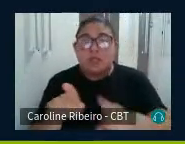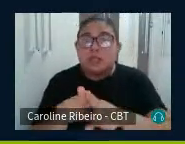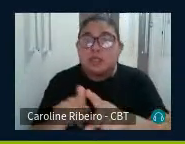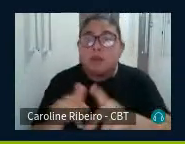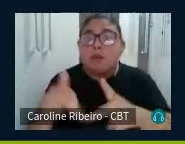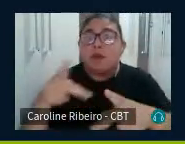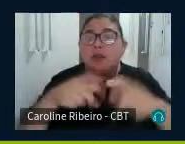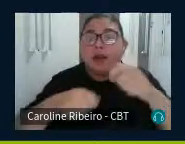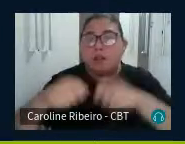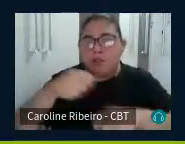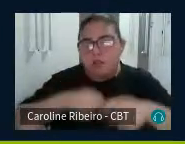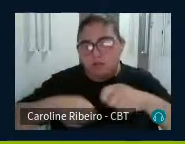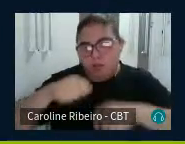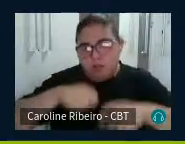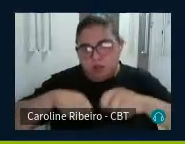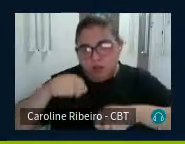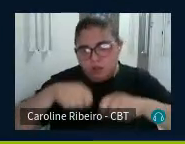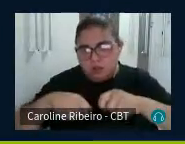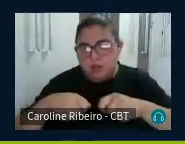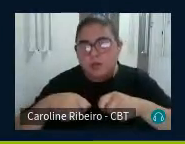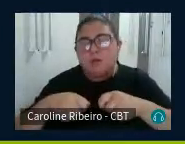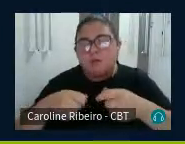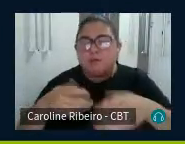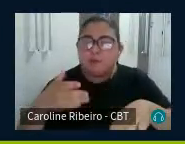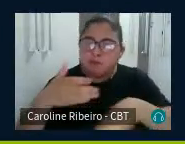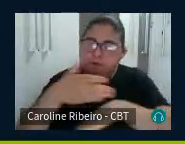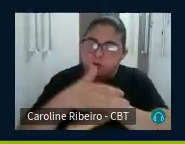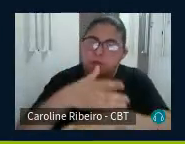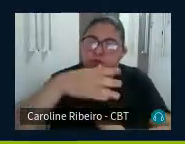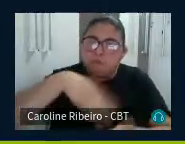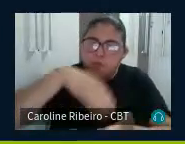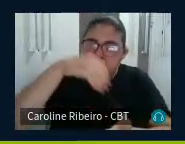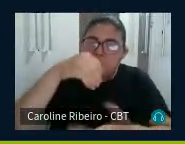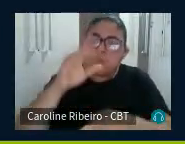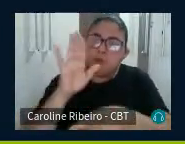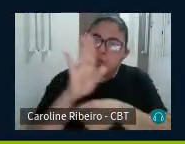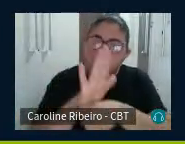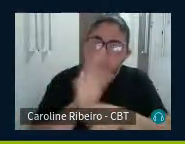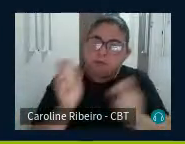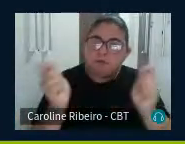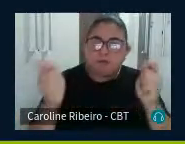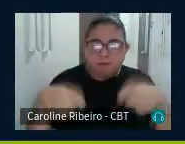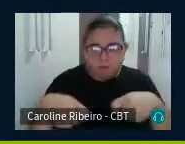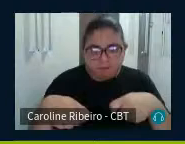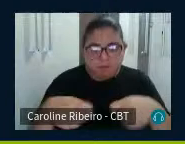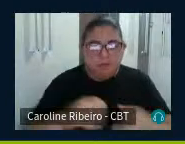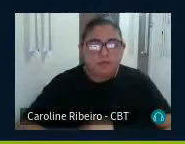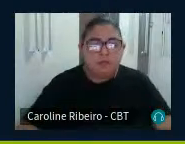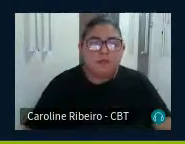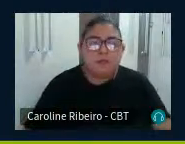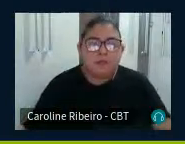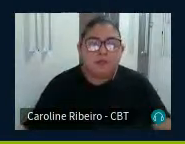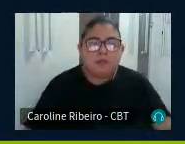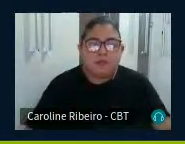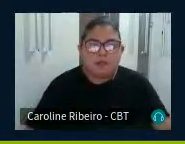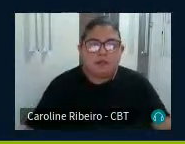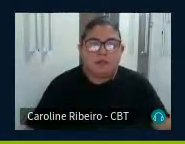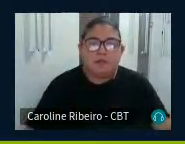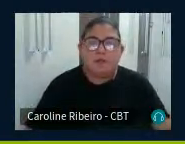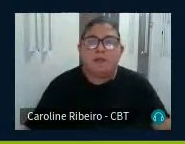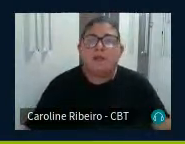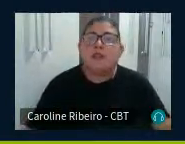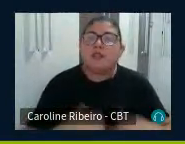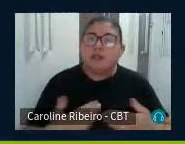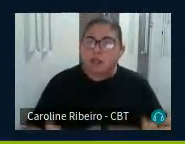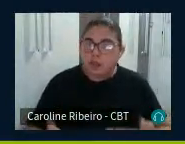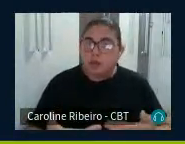procure. Então, essa foi a ideia. Essa foi a ideia da semana. Então, por isso, eu quero desejar a todos uma boa